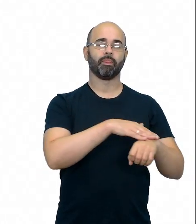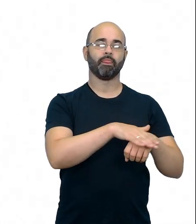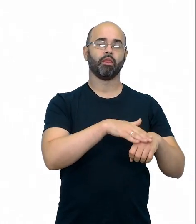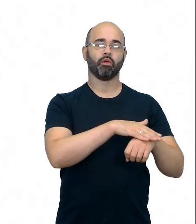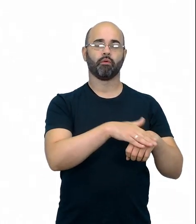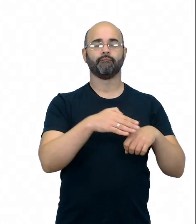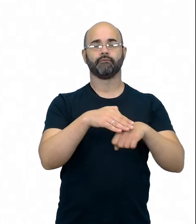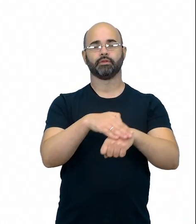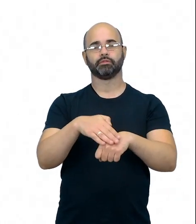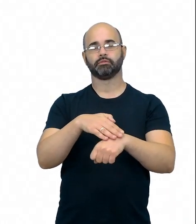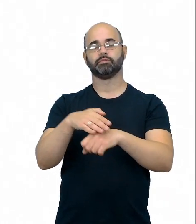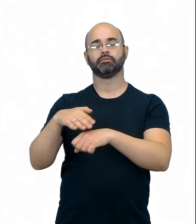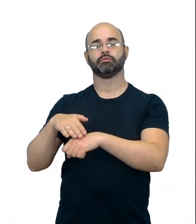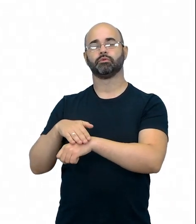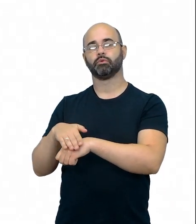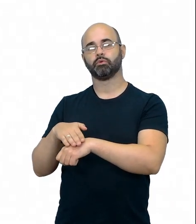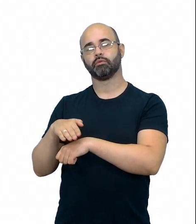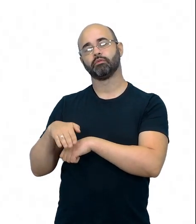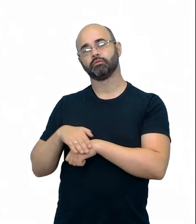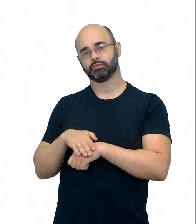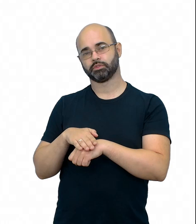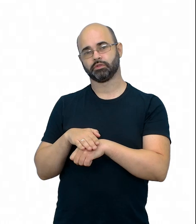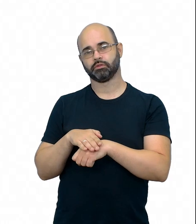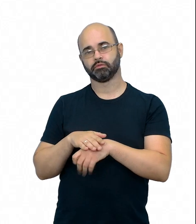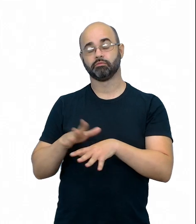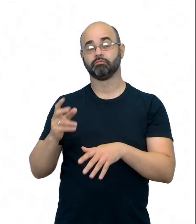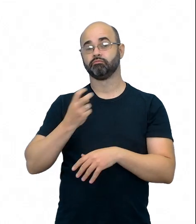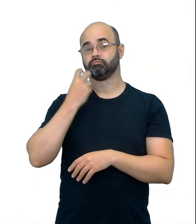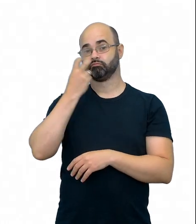fortemente imbricado com as práticas orais.